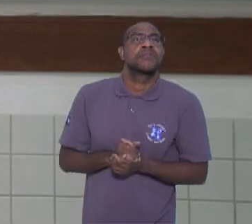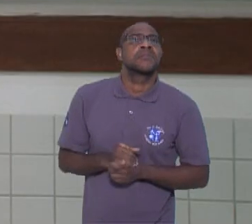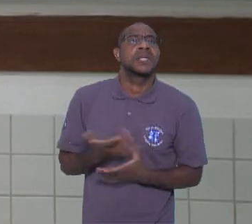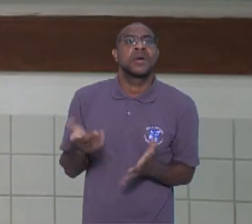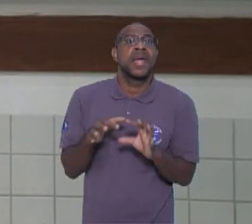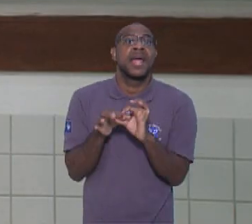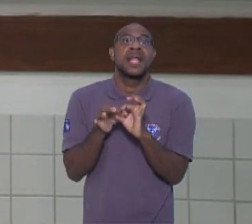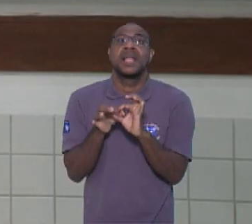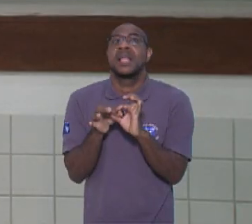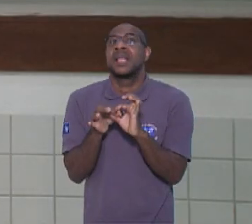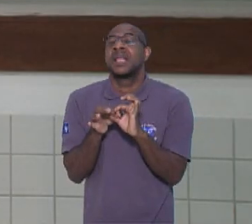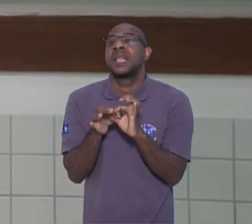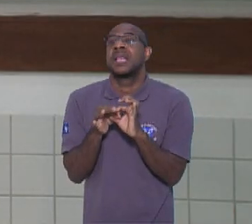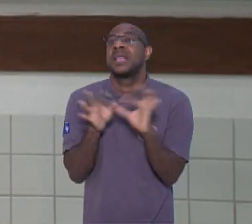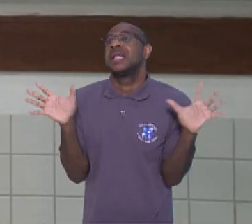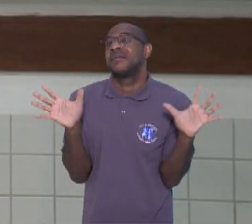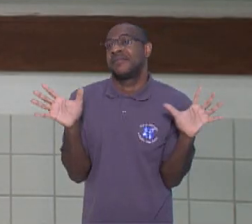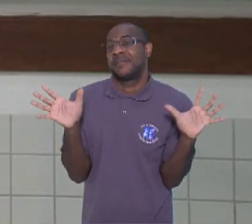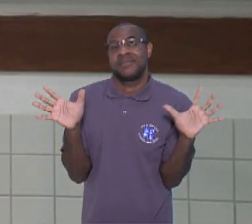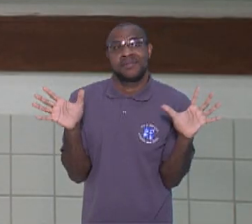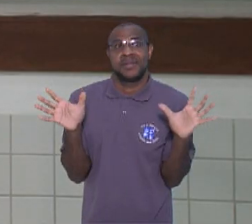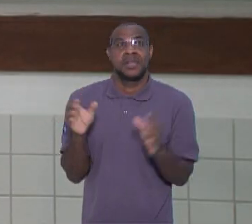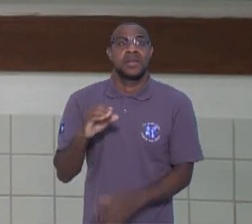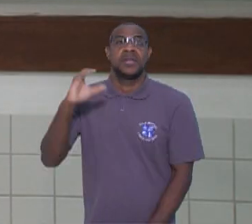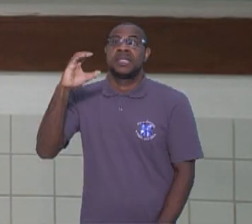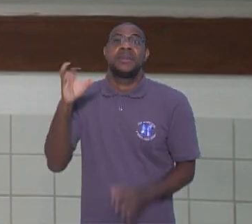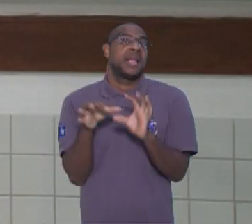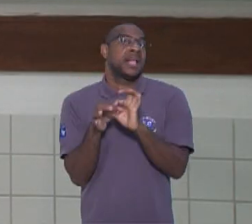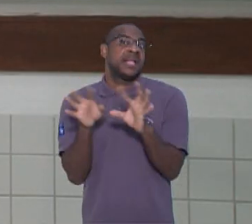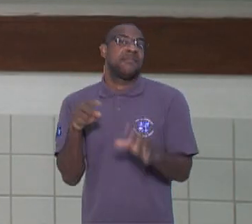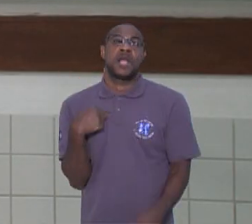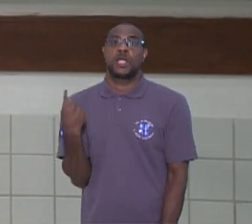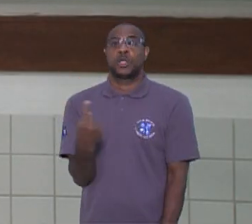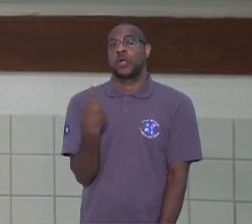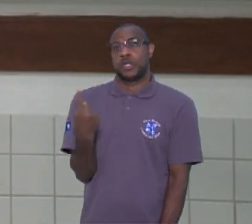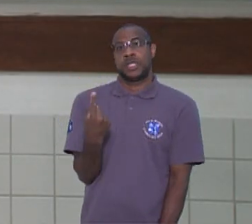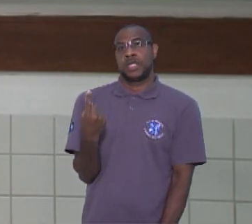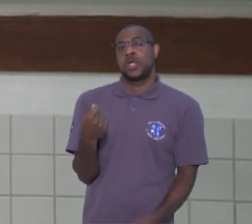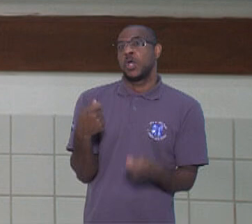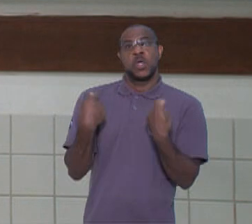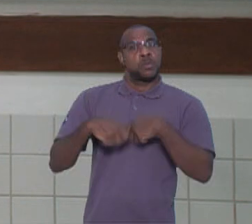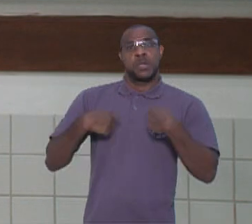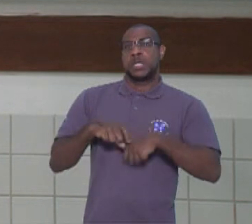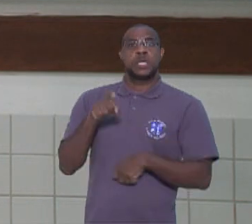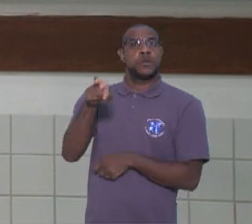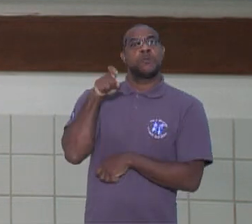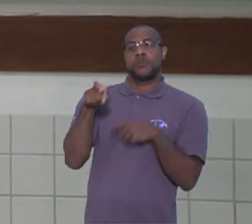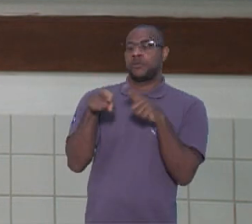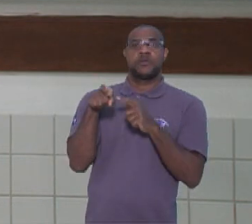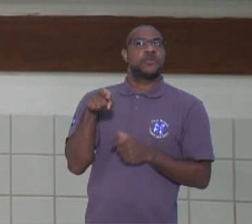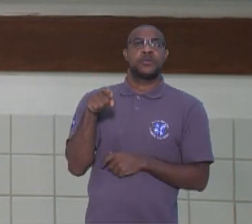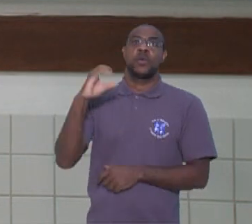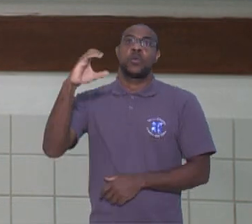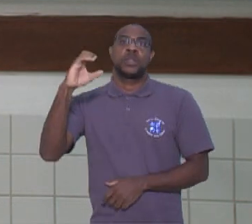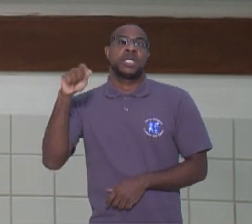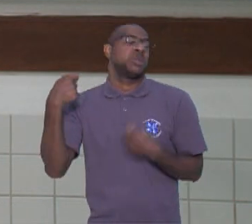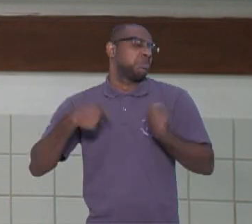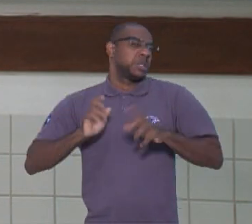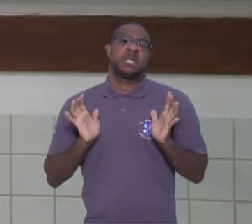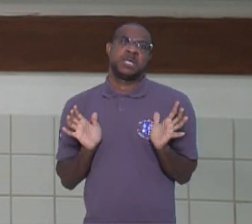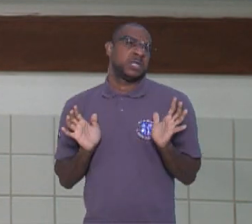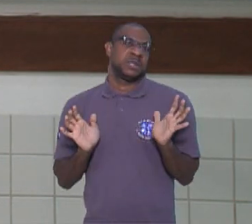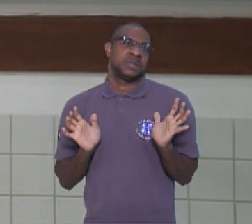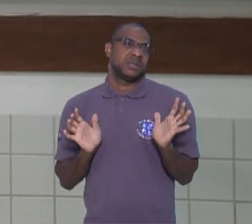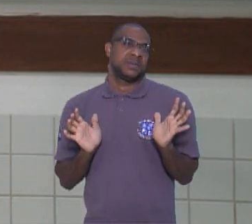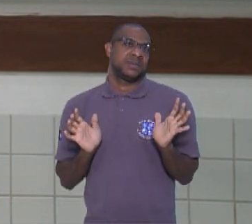Independente? Que isso? Independente porque ele é sozinho, ele não precisa da variável x. Por isso que ele é independente.